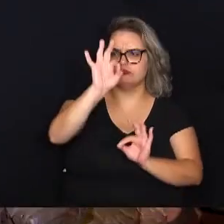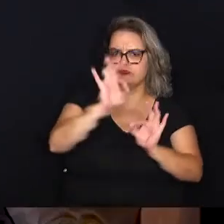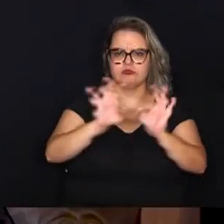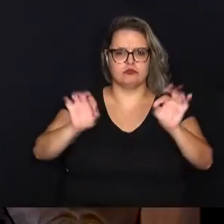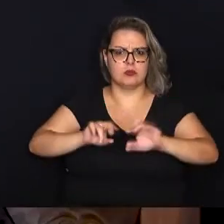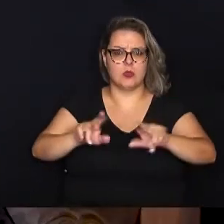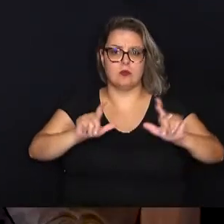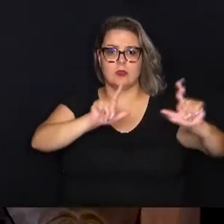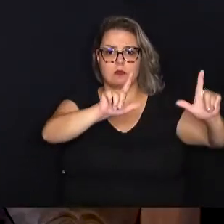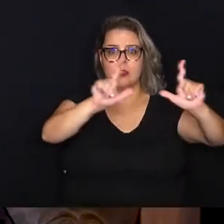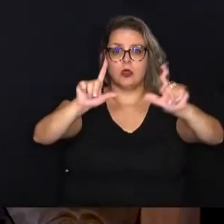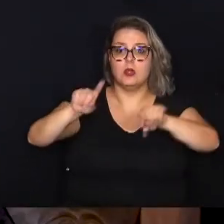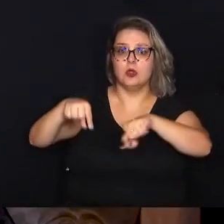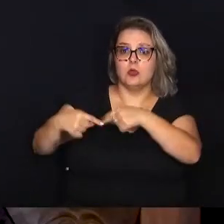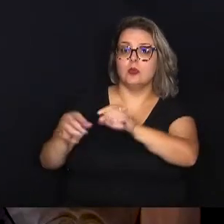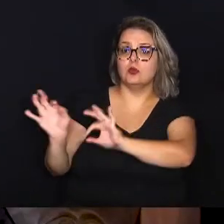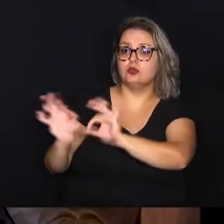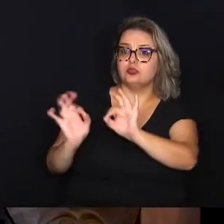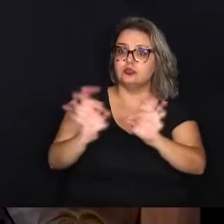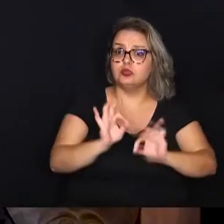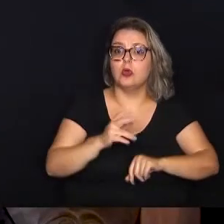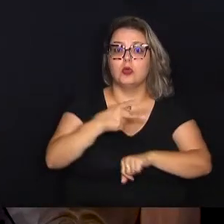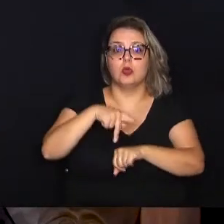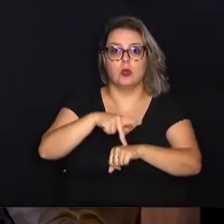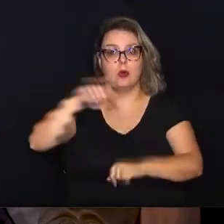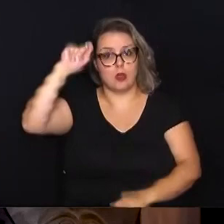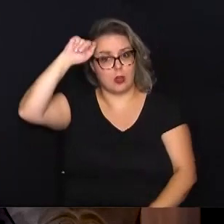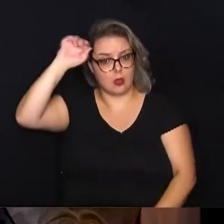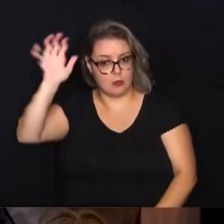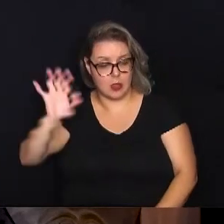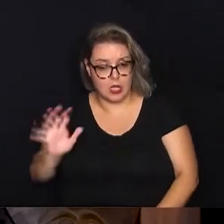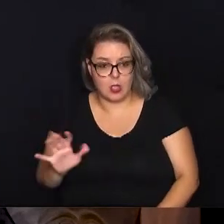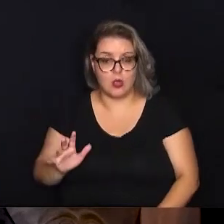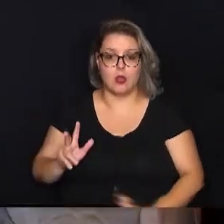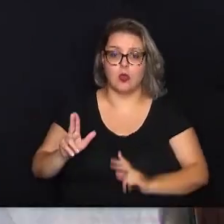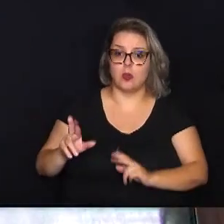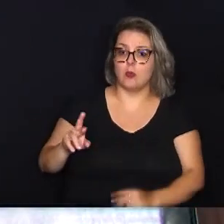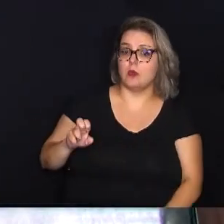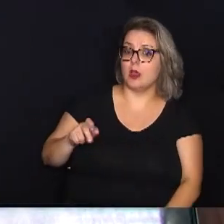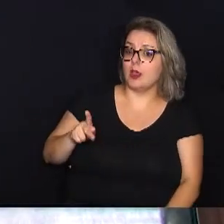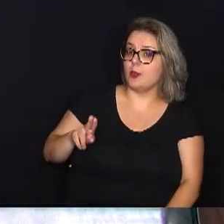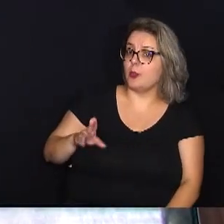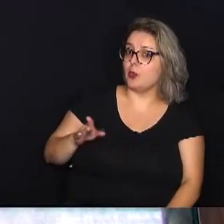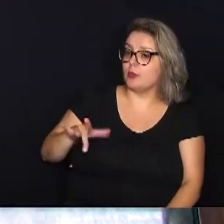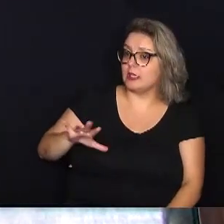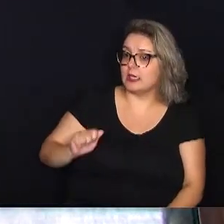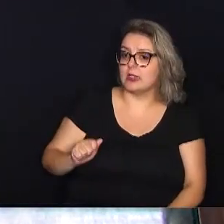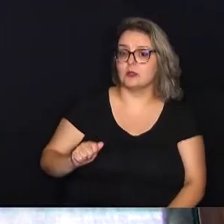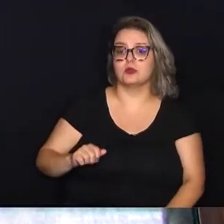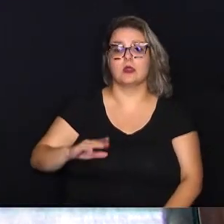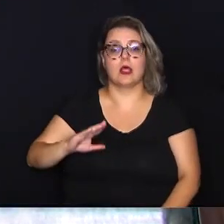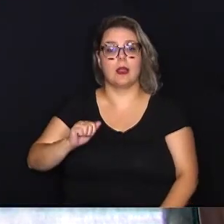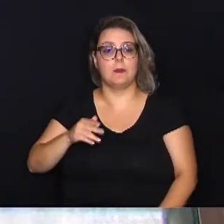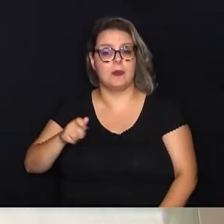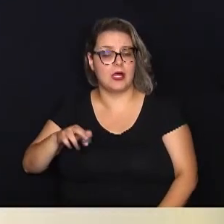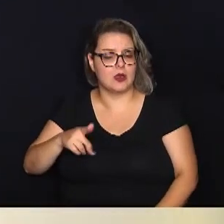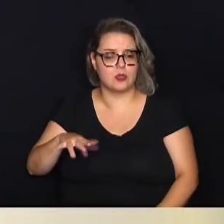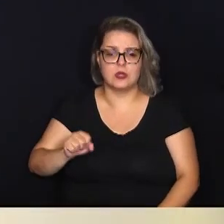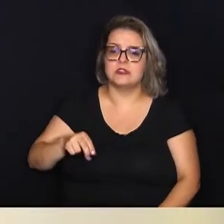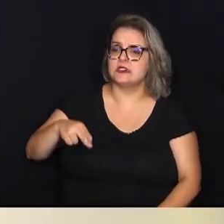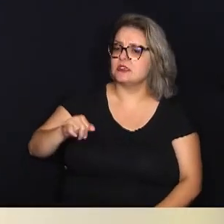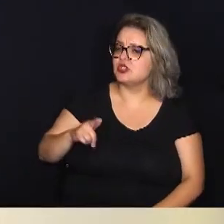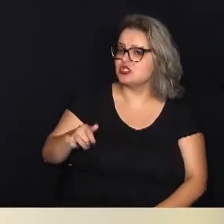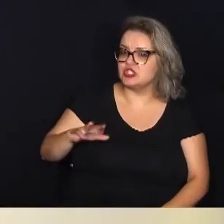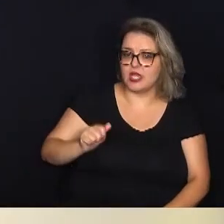tamanhos, quadros e outros ornamentos de países do continente africano, como a República dos Camarões, Nigéria,